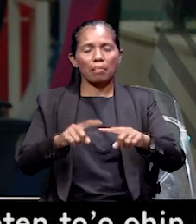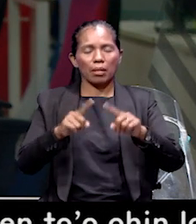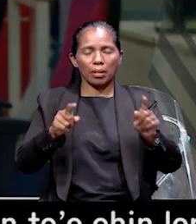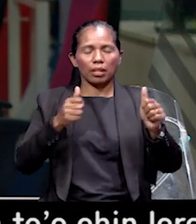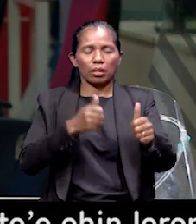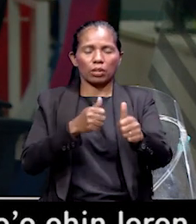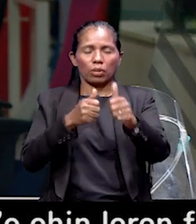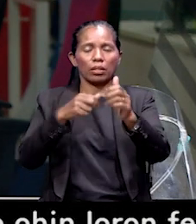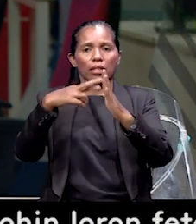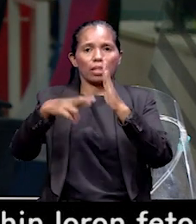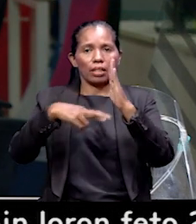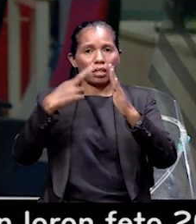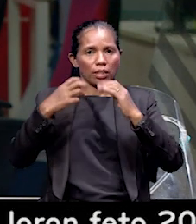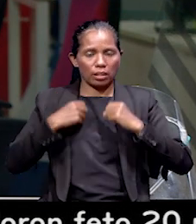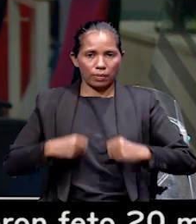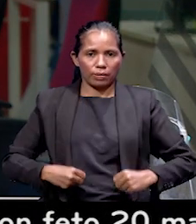niang.